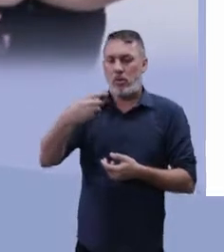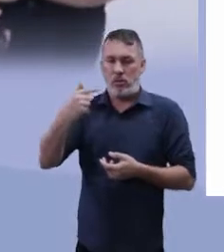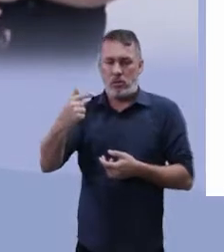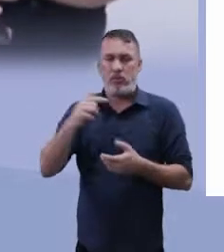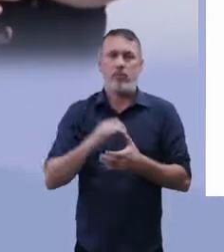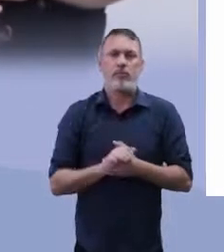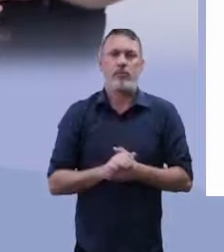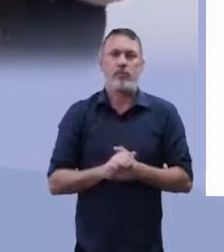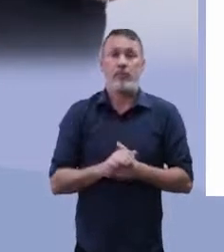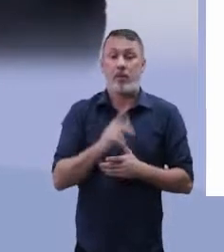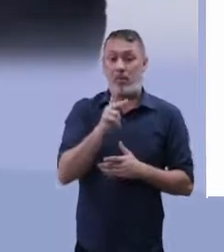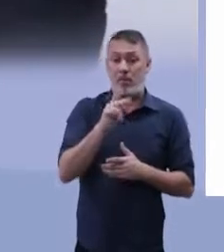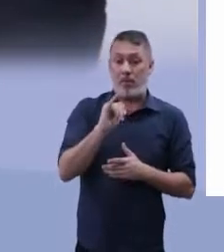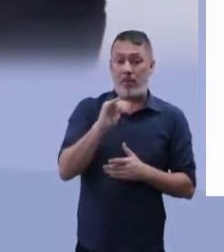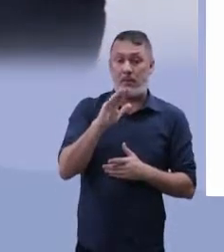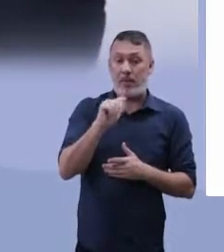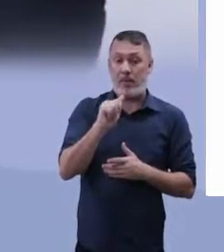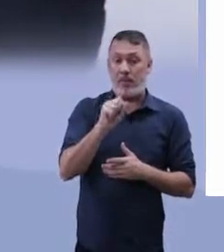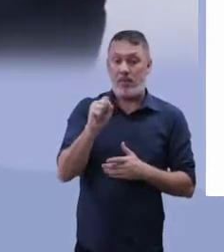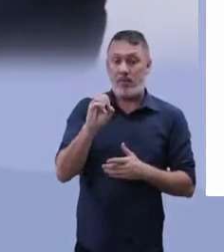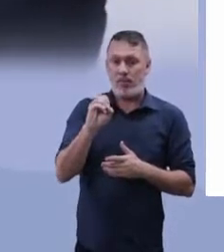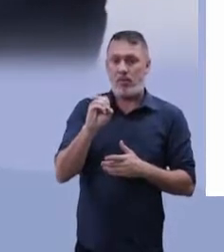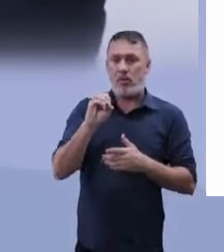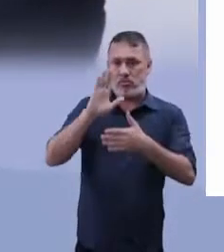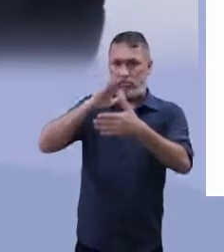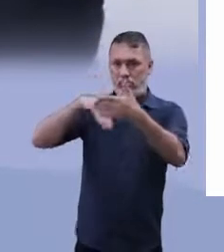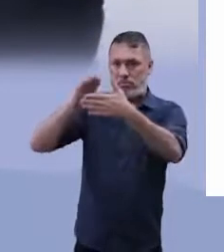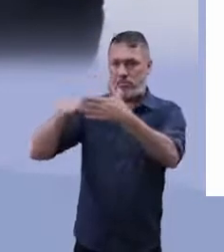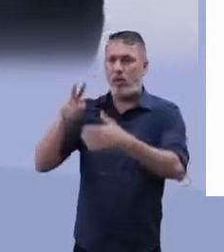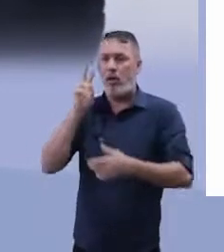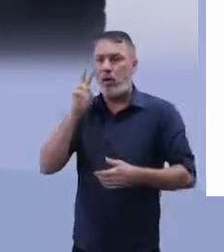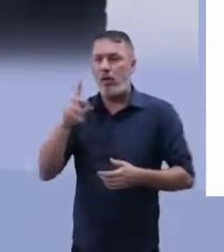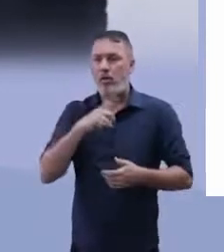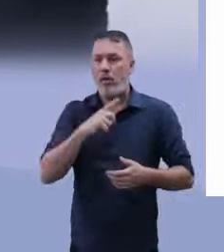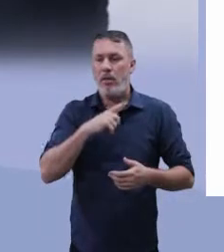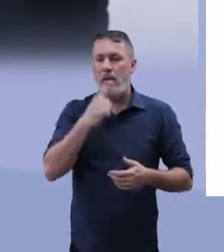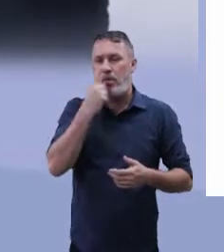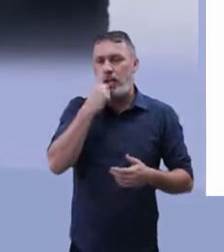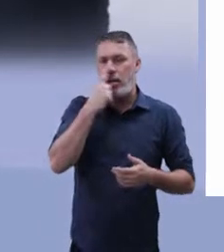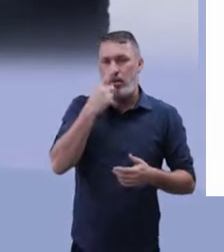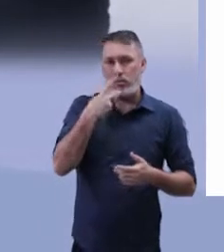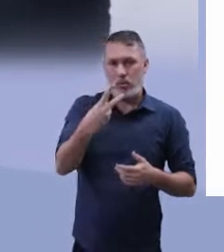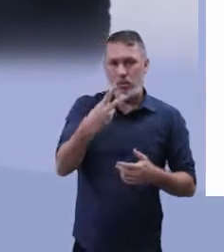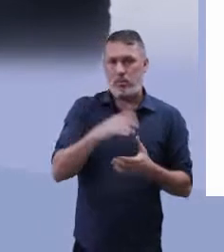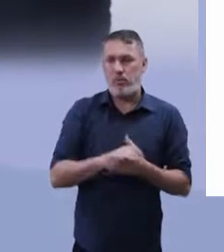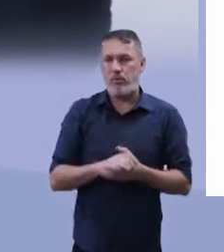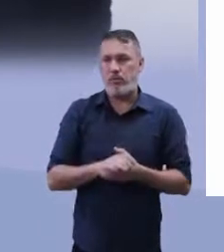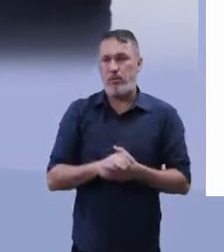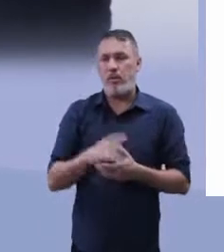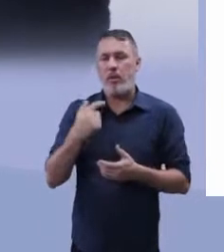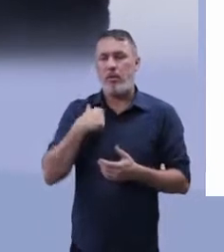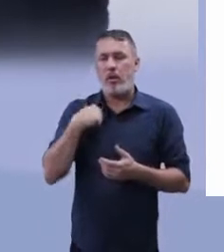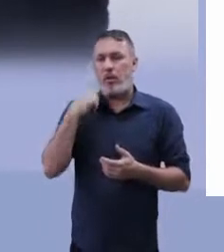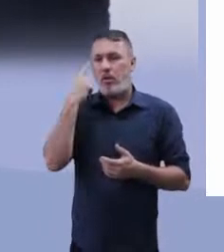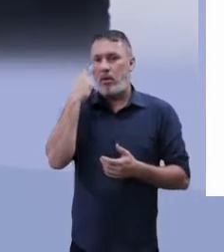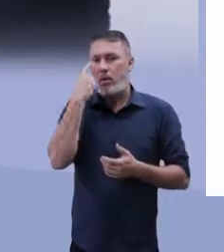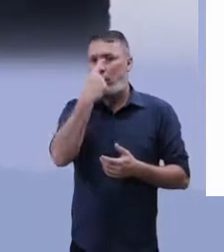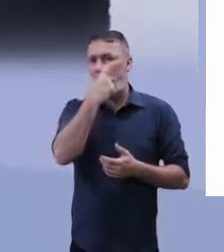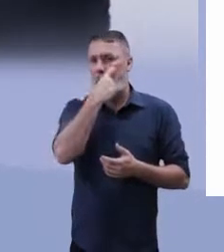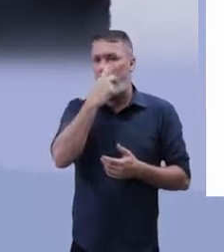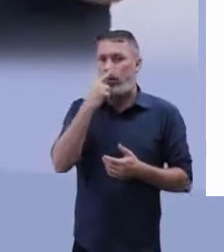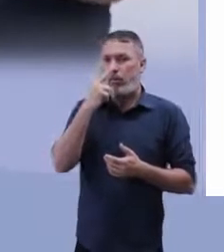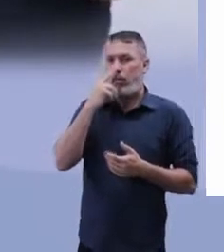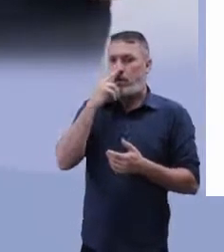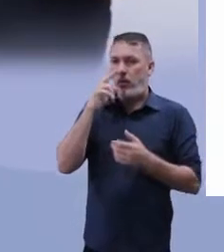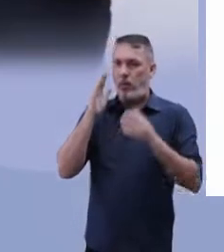1937. Picasso nos mostra uma tela com dois narizes, com olhos em posições, dois olhos em posições